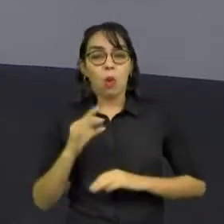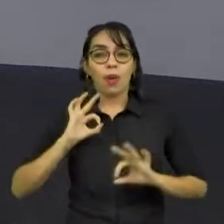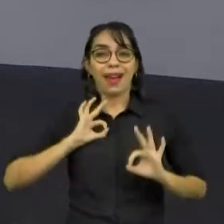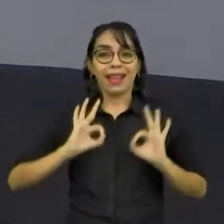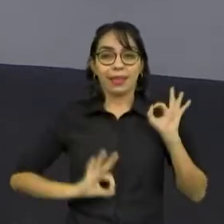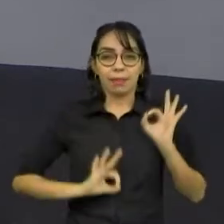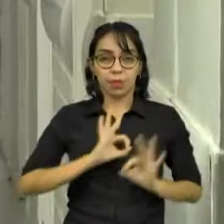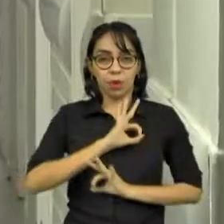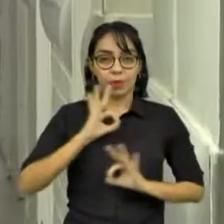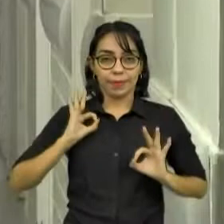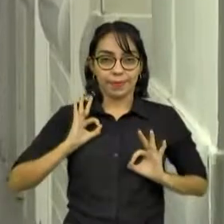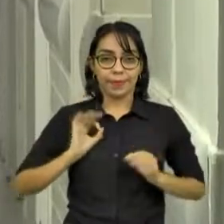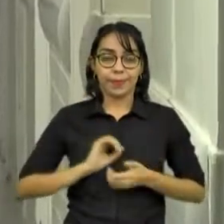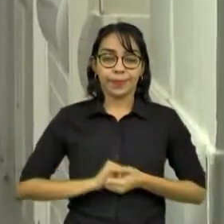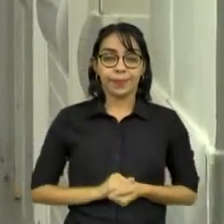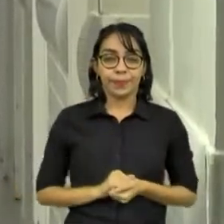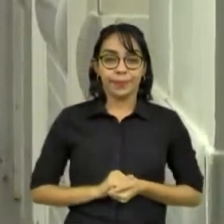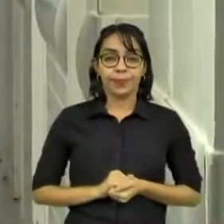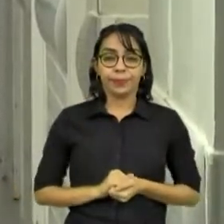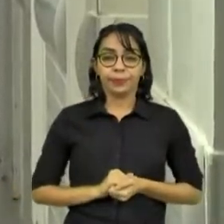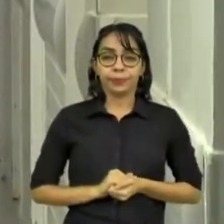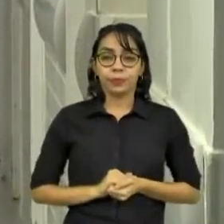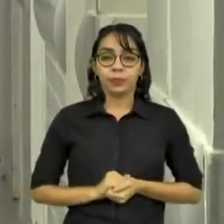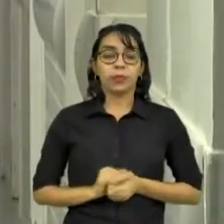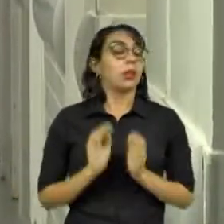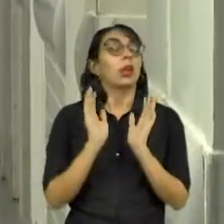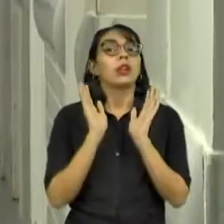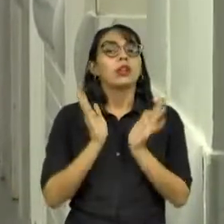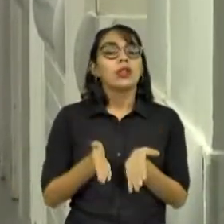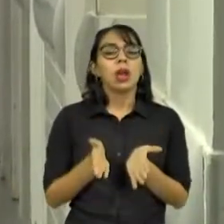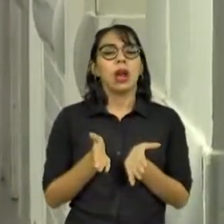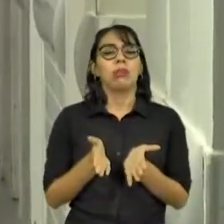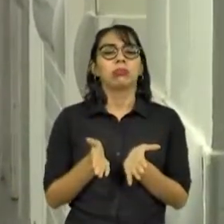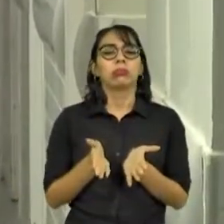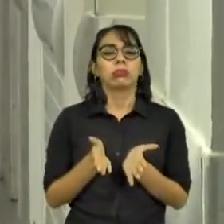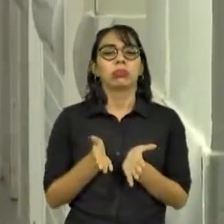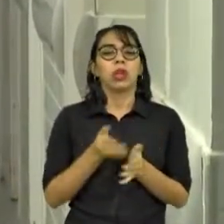especialistas. Há muito tempo, mais precisamente no ano de